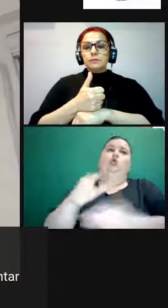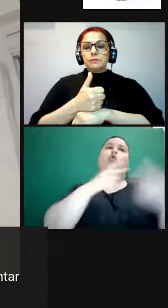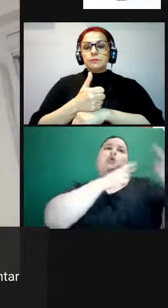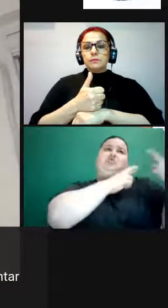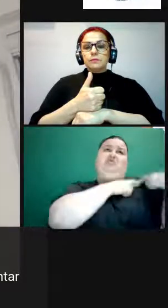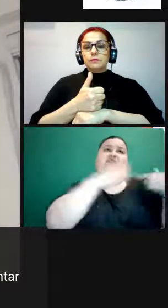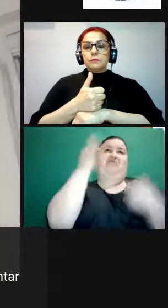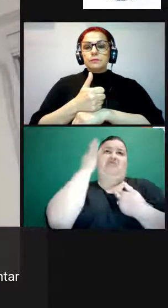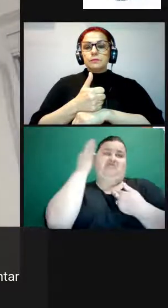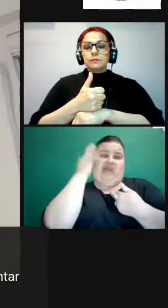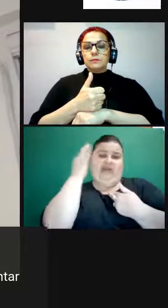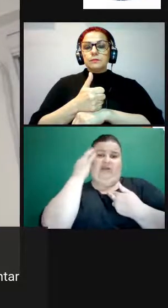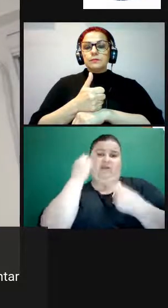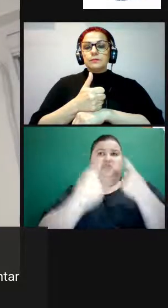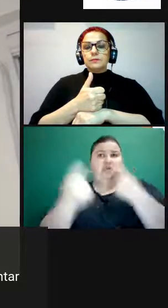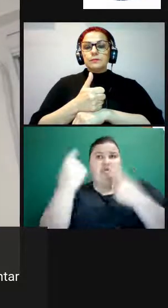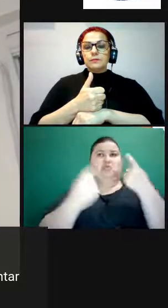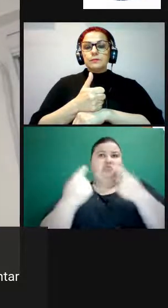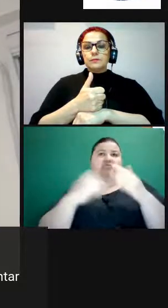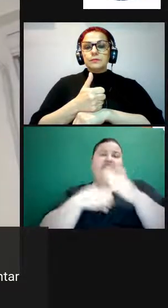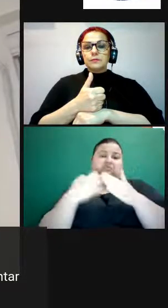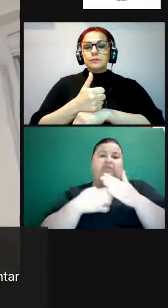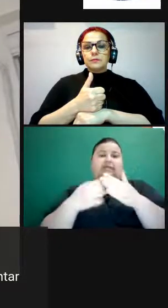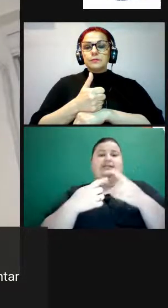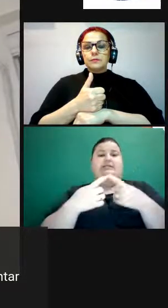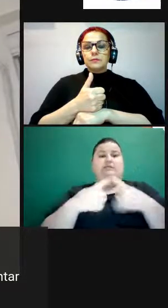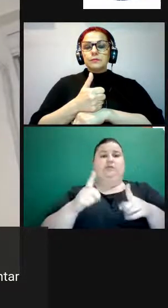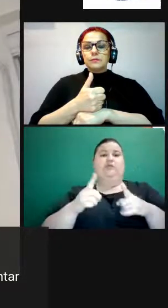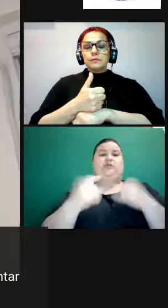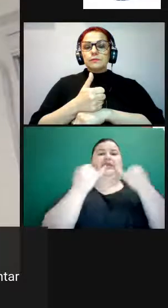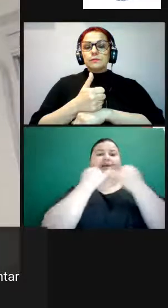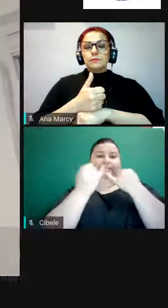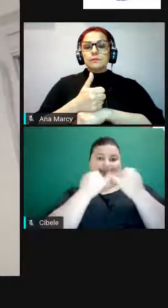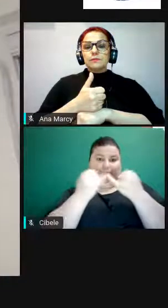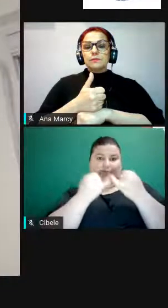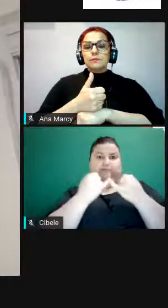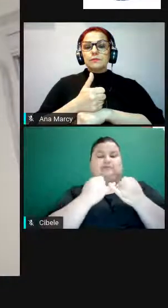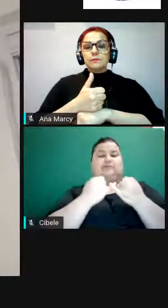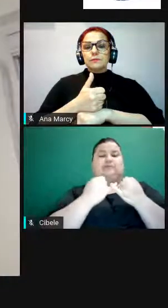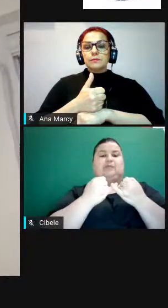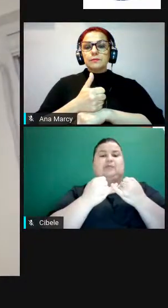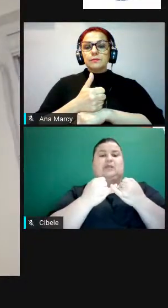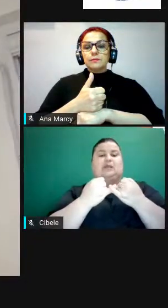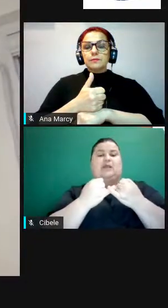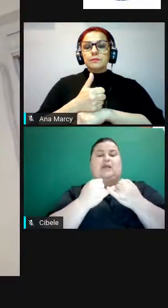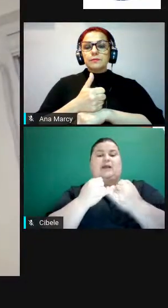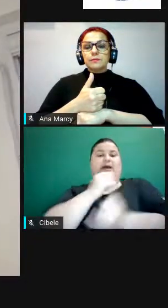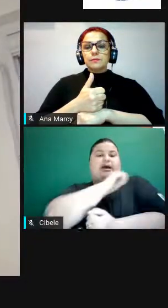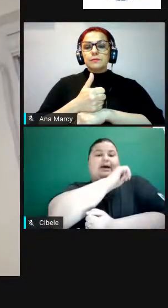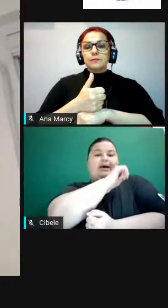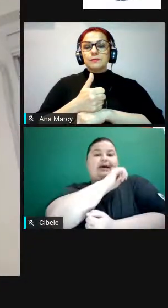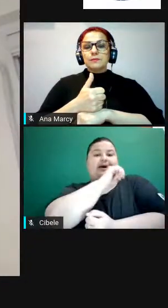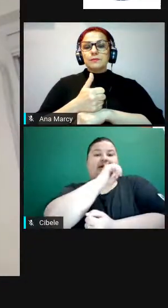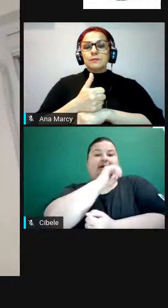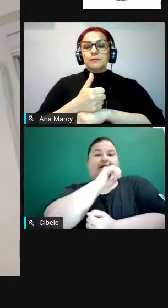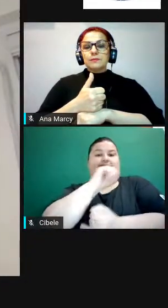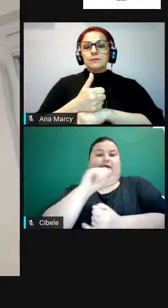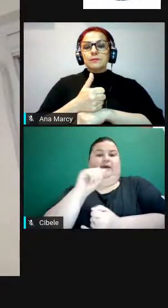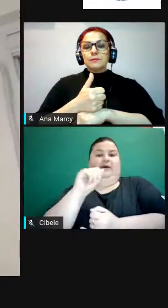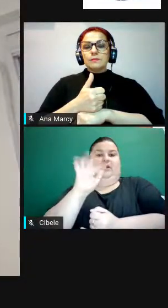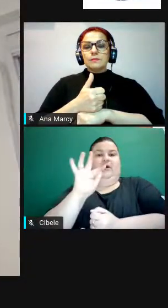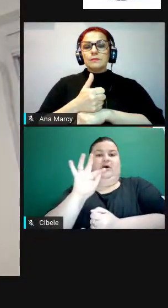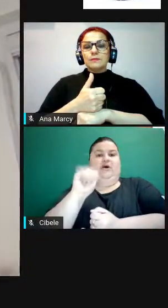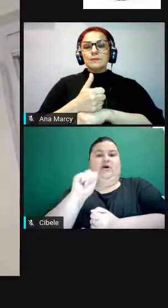mas eu vou dar um exemplo a minha esposa mesmo a farmacêutica A legislação exige que um farmacêutico esteja na